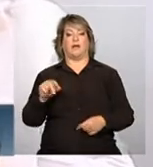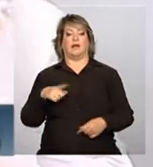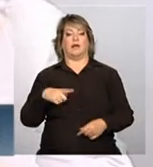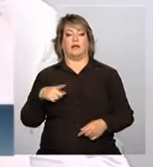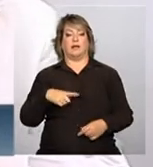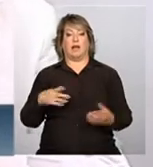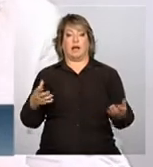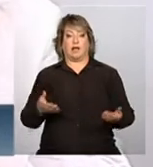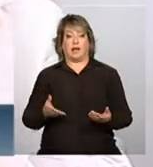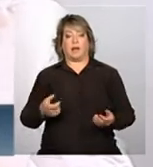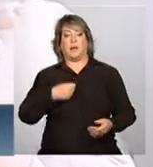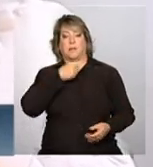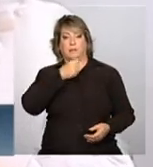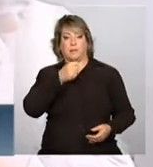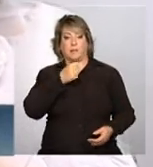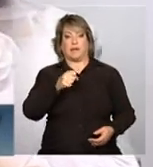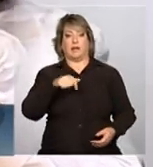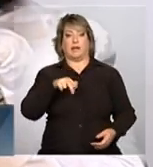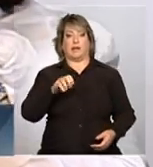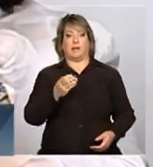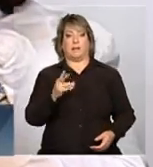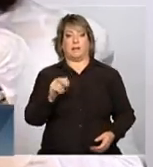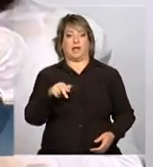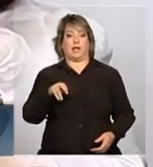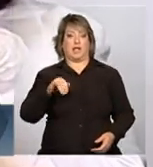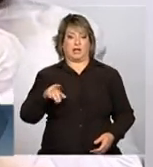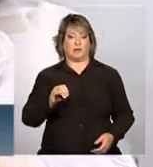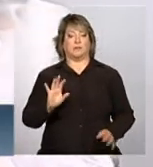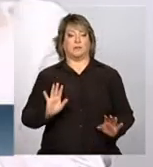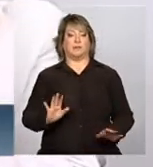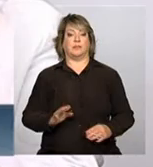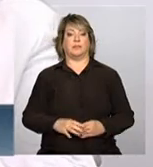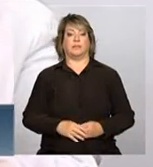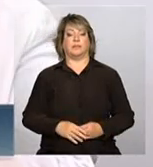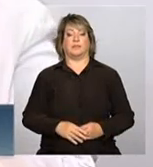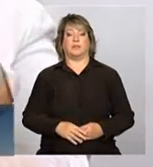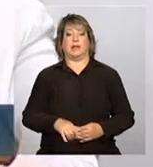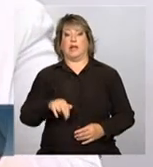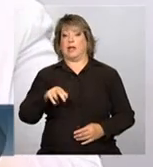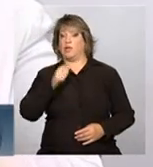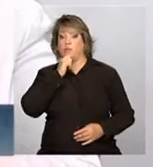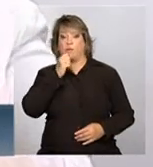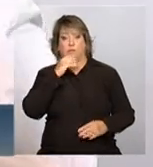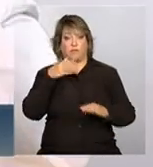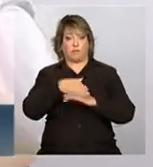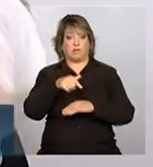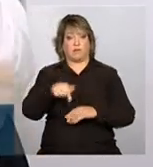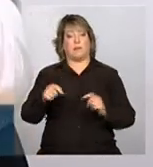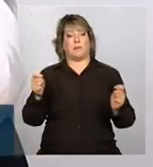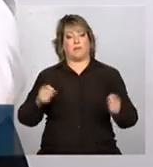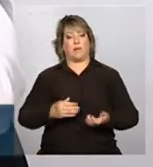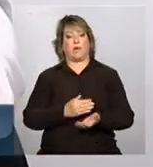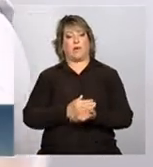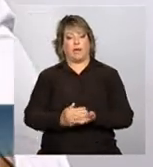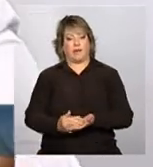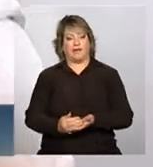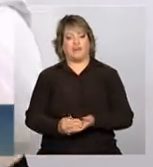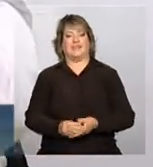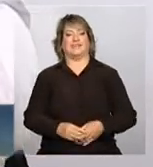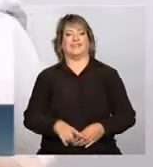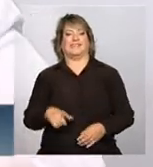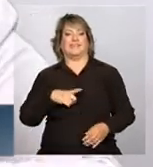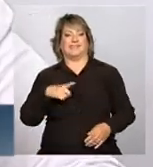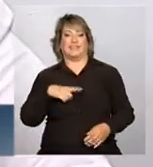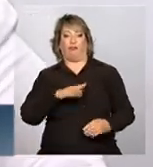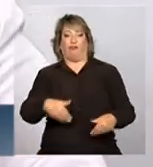famoso quebra-queixo. E agora, quem não for participar do quebra-queixo já pode começar quebrando o queixo